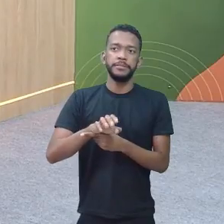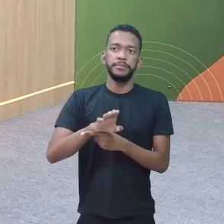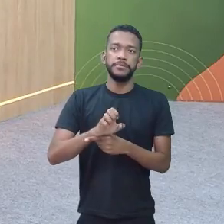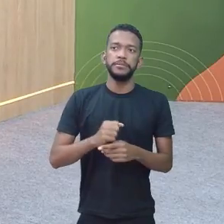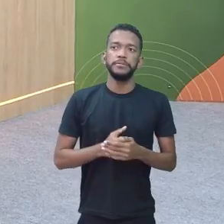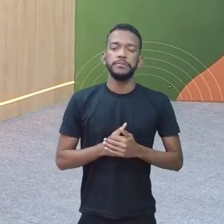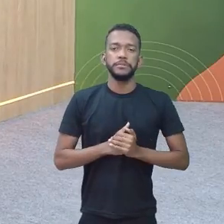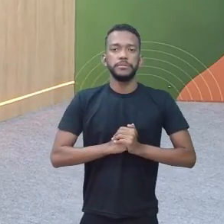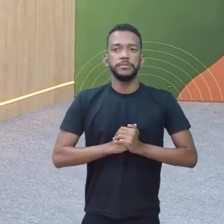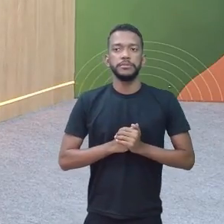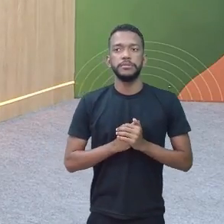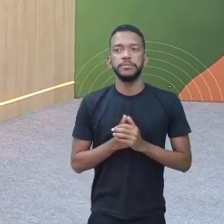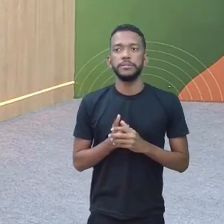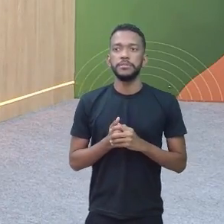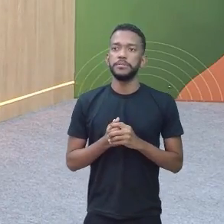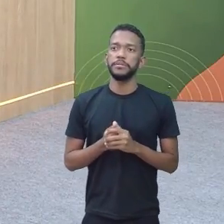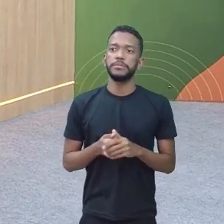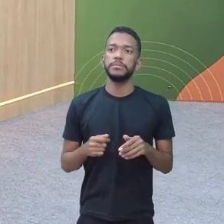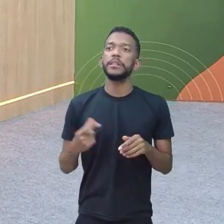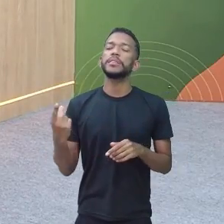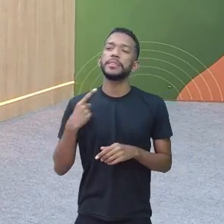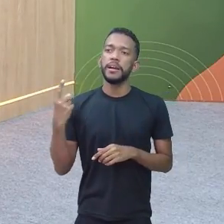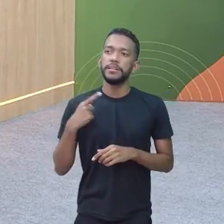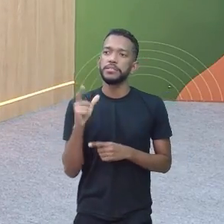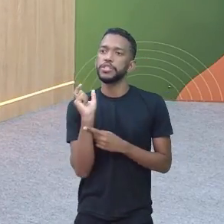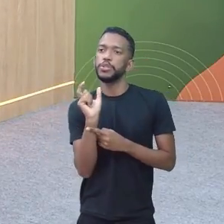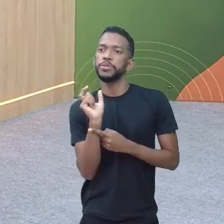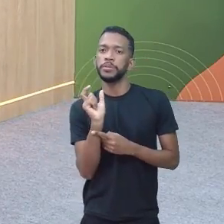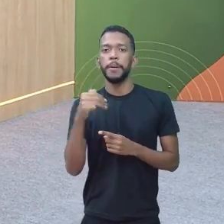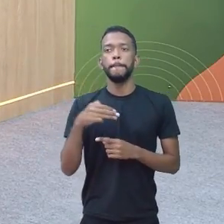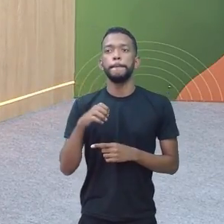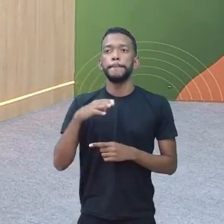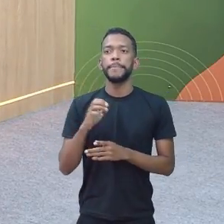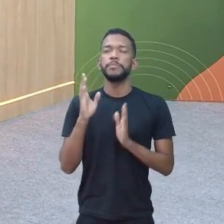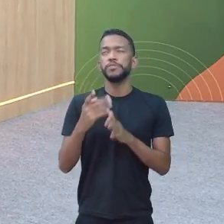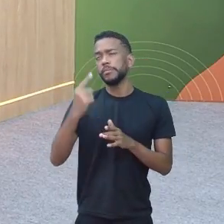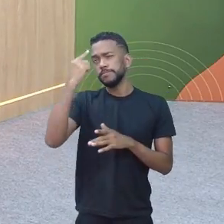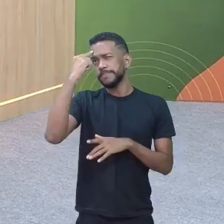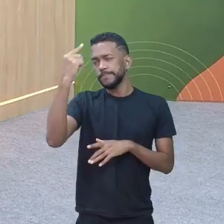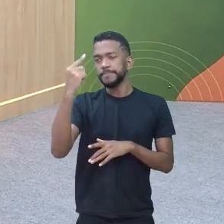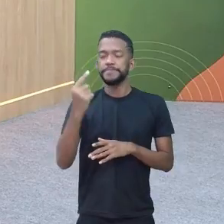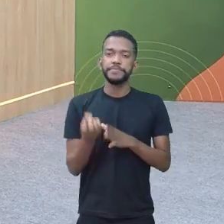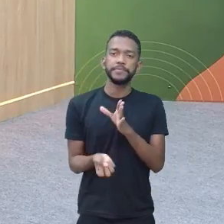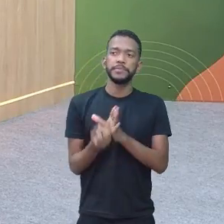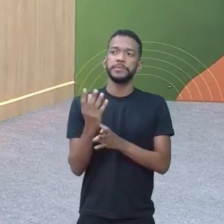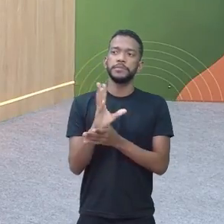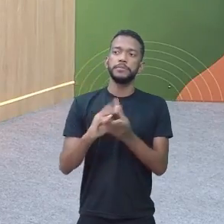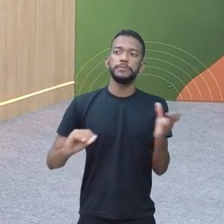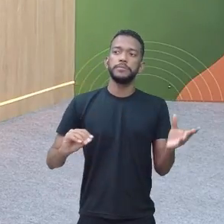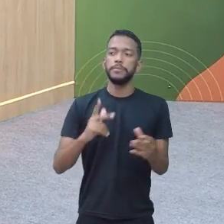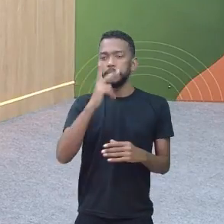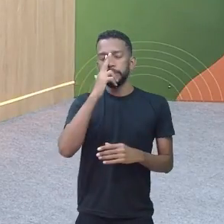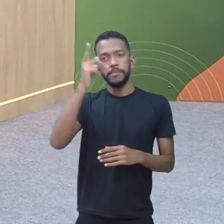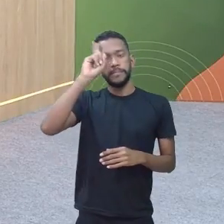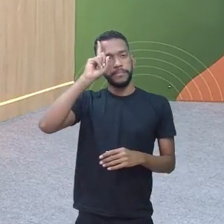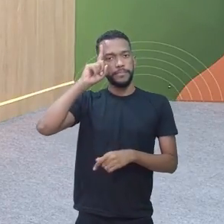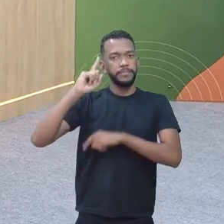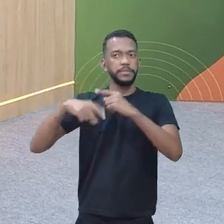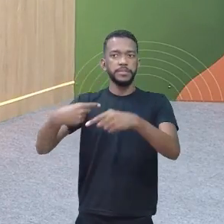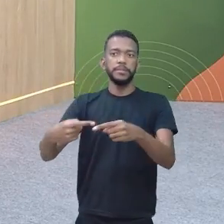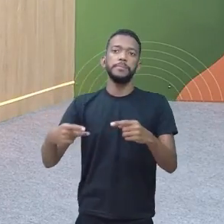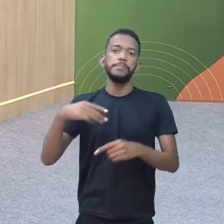As situações que os memes se inspiram para serem feitos costumam ser do dia a dia. E o